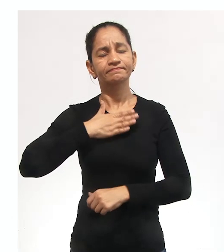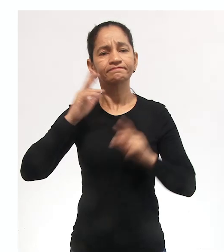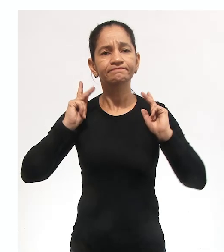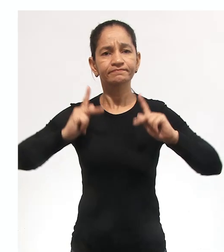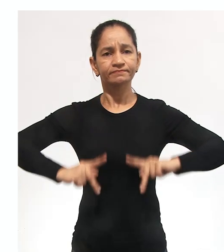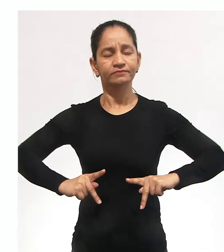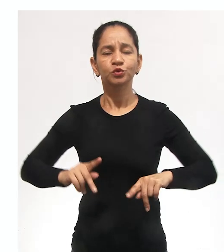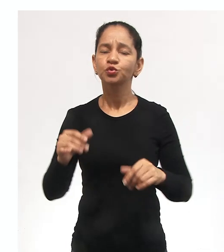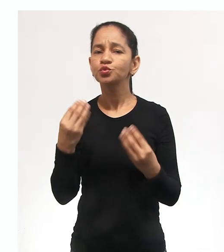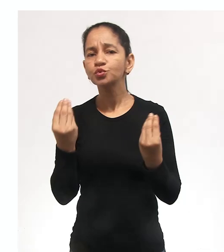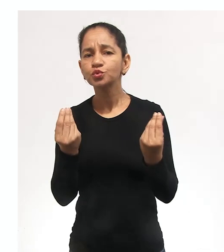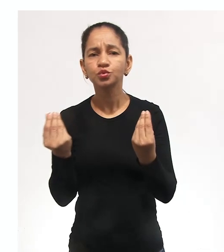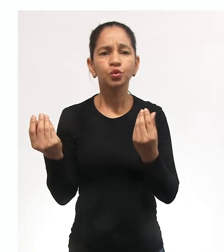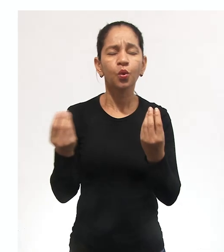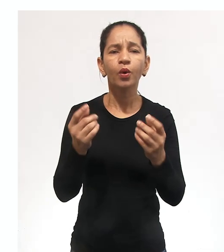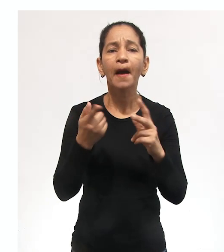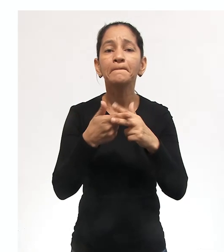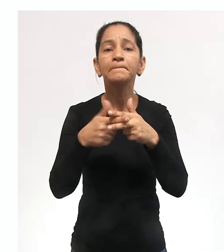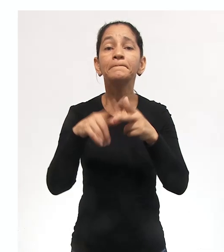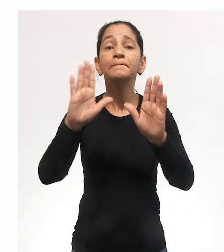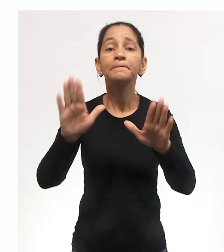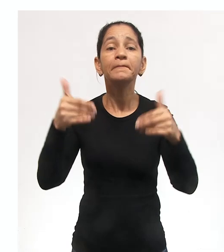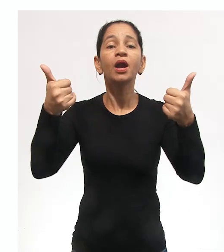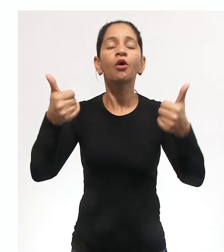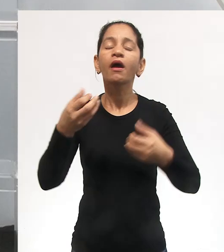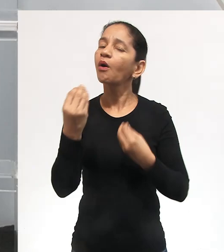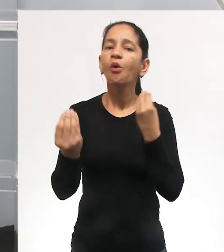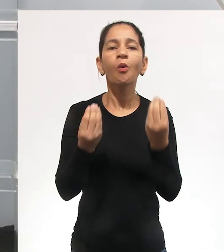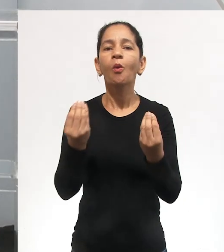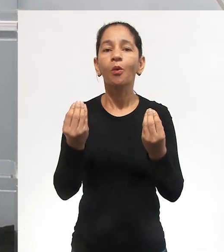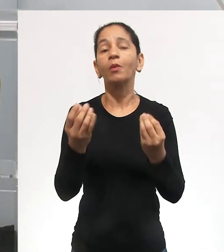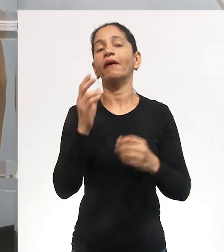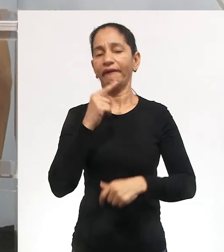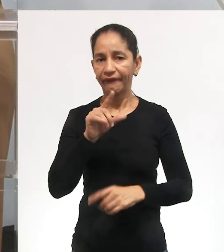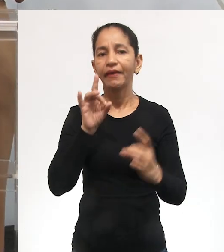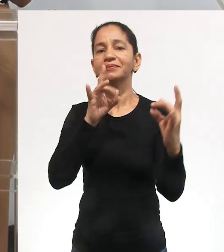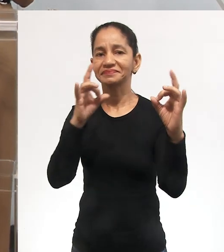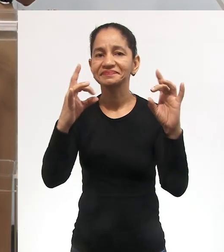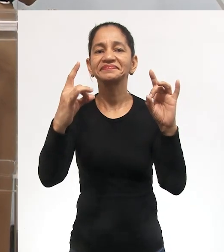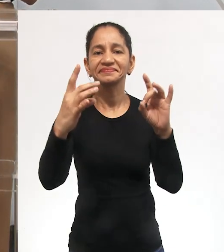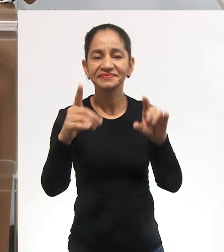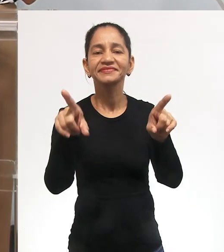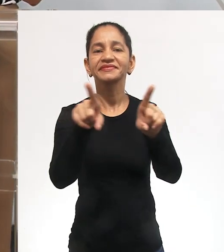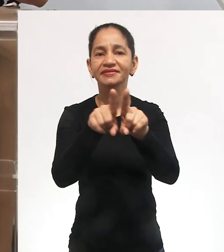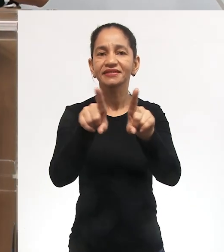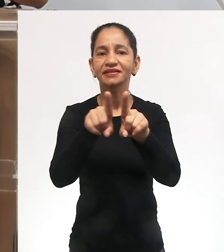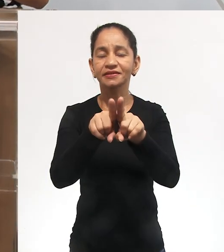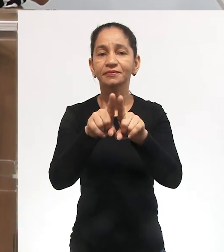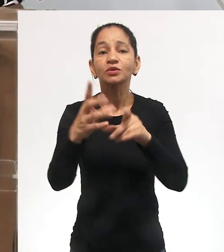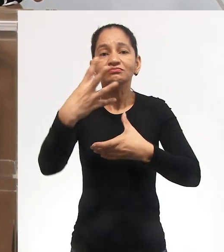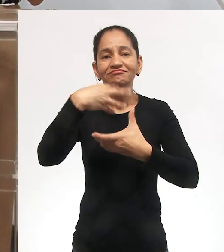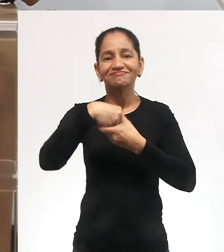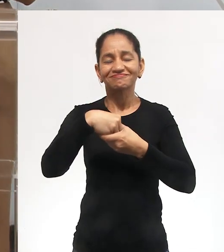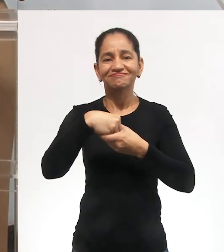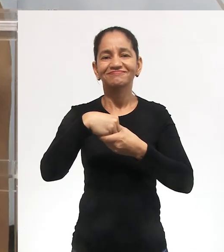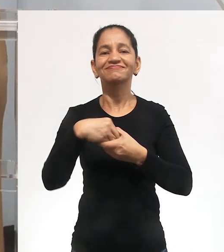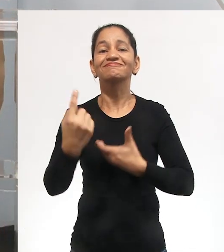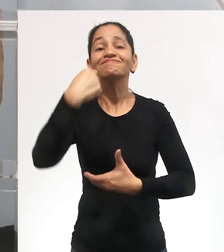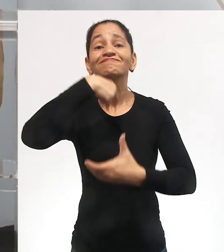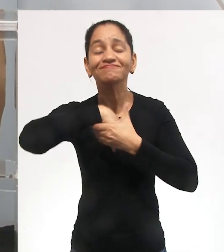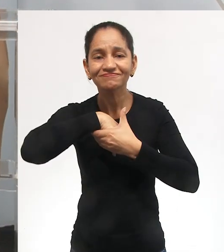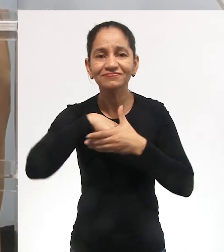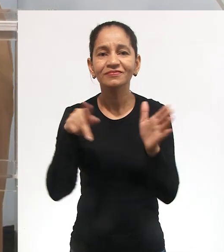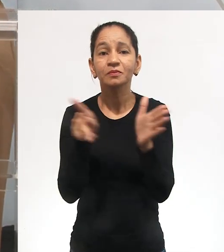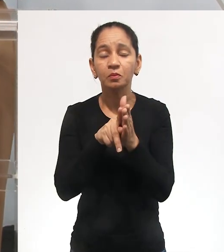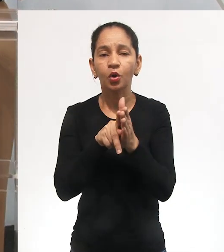própria atuação. Isso é também uma forma de feedback. É o feedback intrínseco,